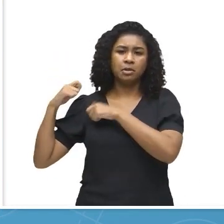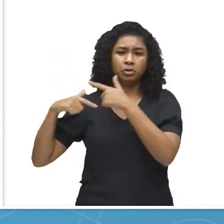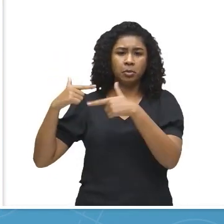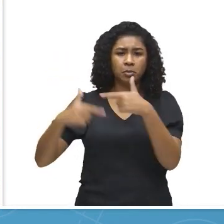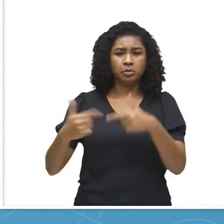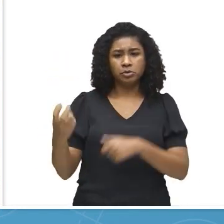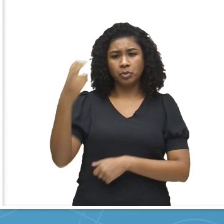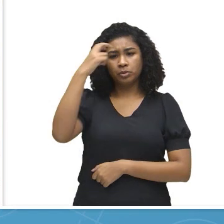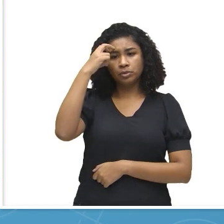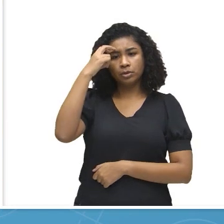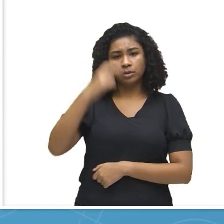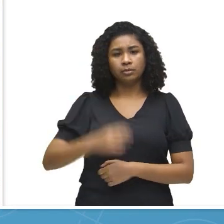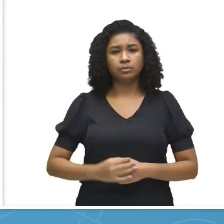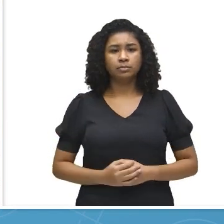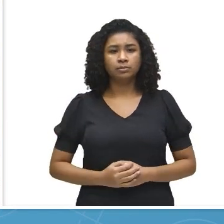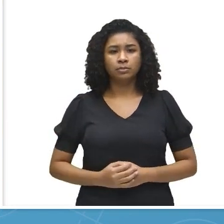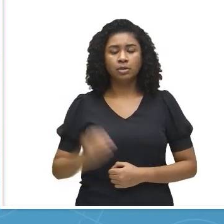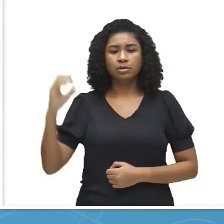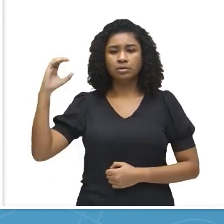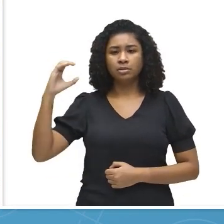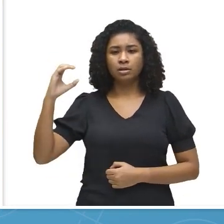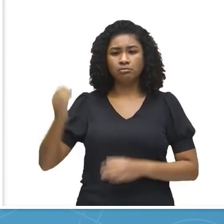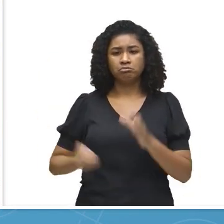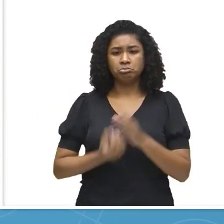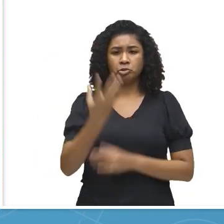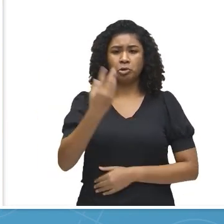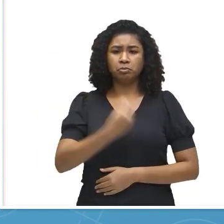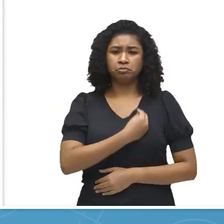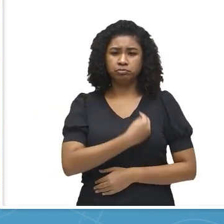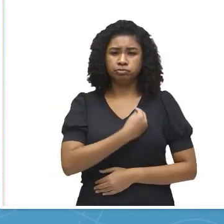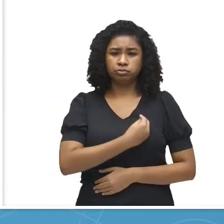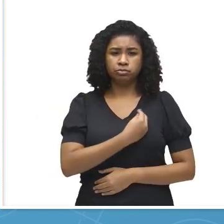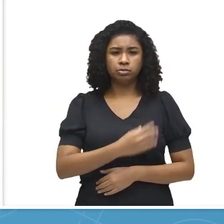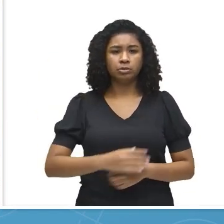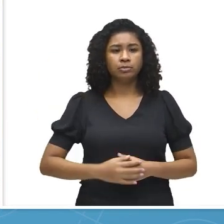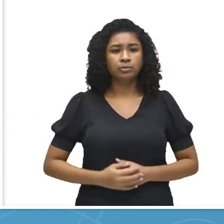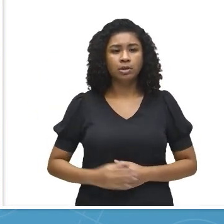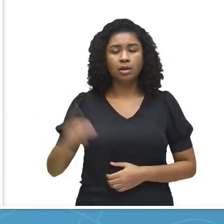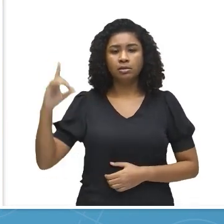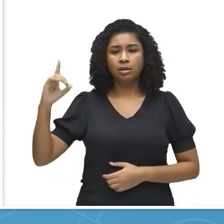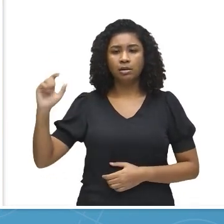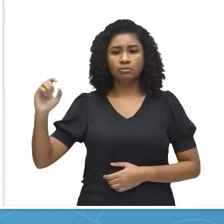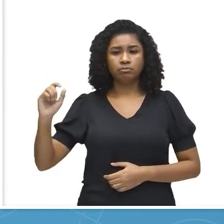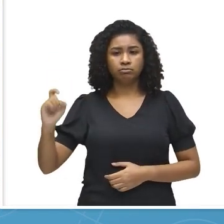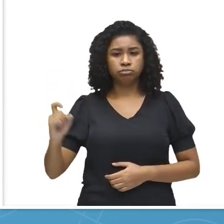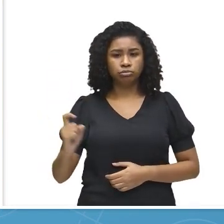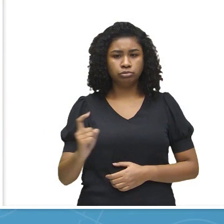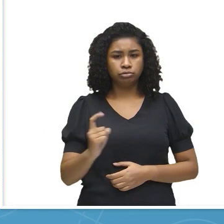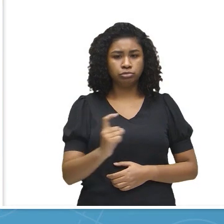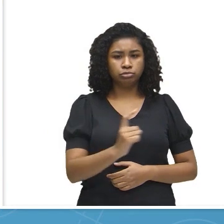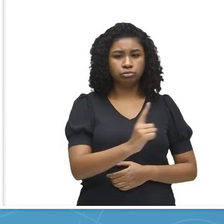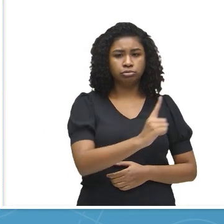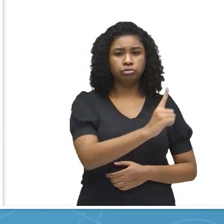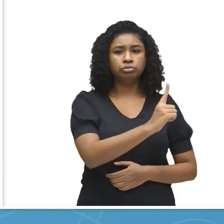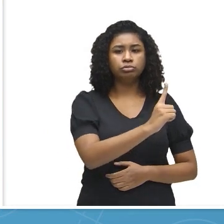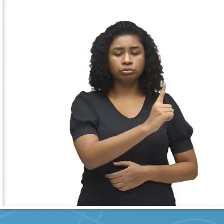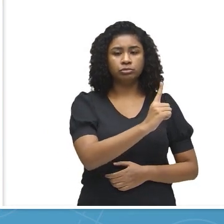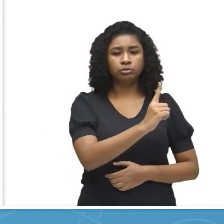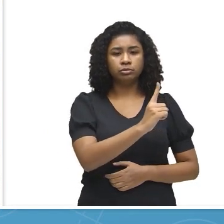antropologia cultural. A letra C, o existencialismo. A letra D, o darwinismo social. E a letra E,